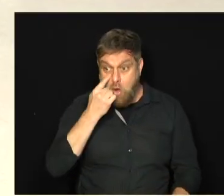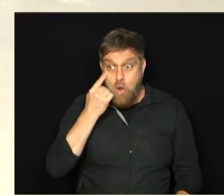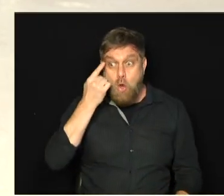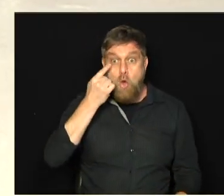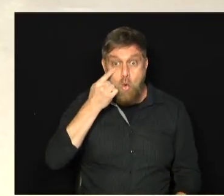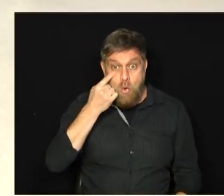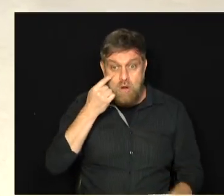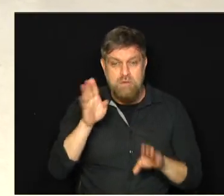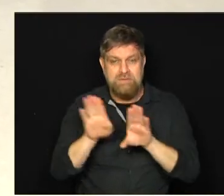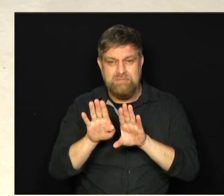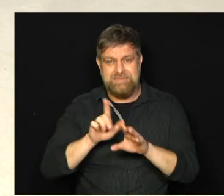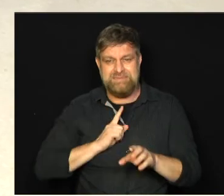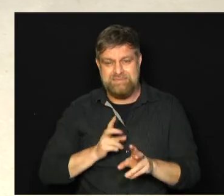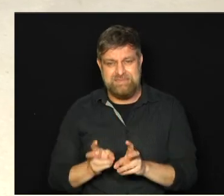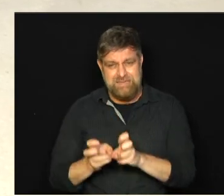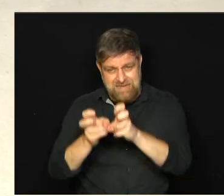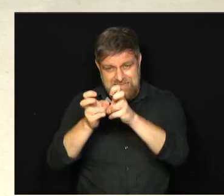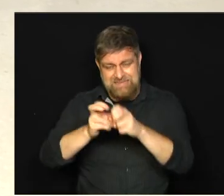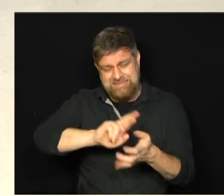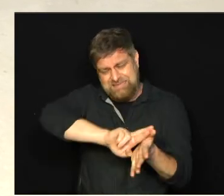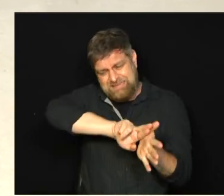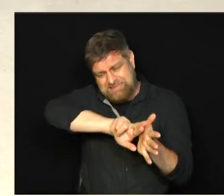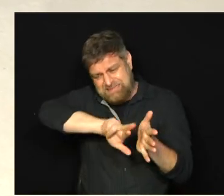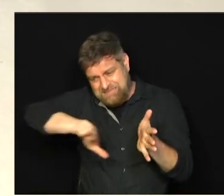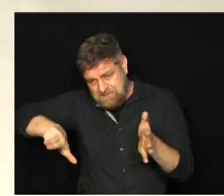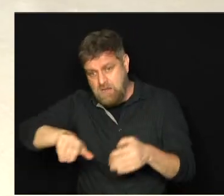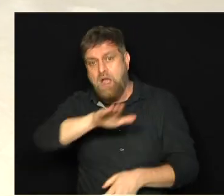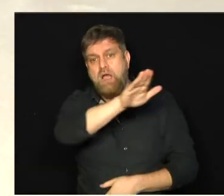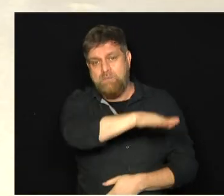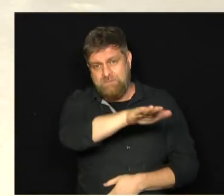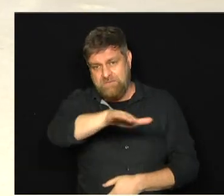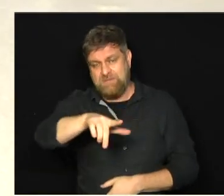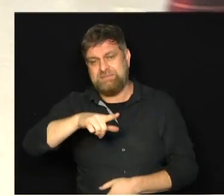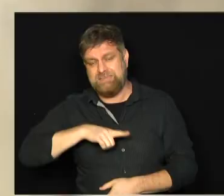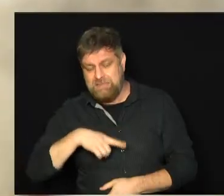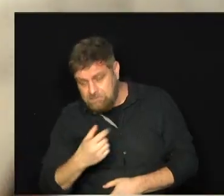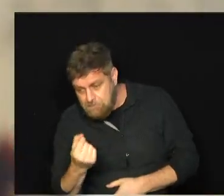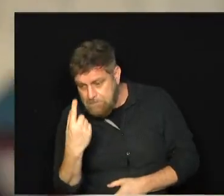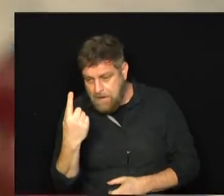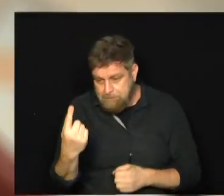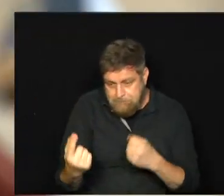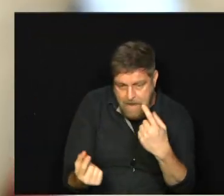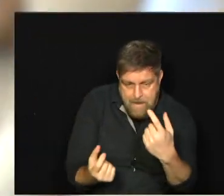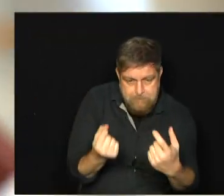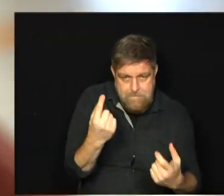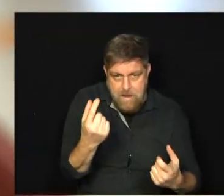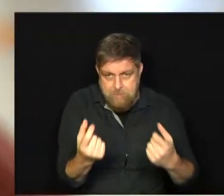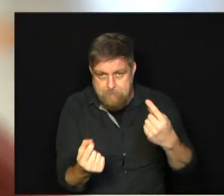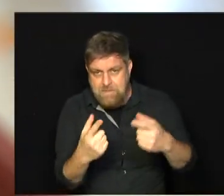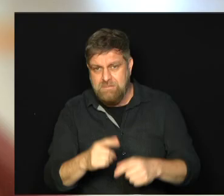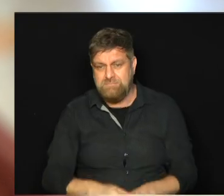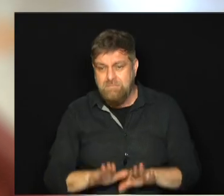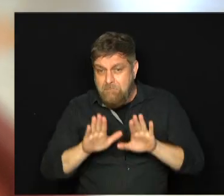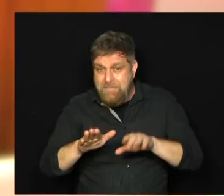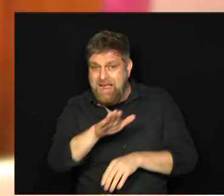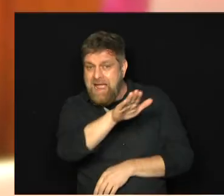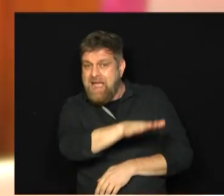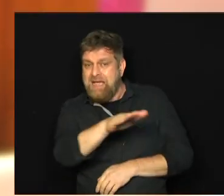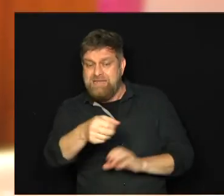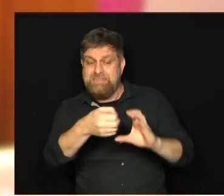olho, são cânceres, outros cânceres que aparecem em criança, numa incidência menor, mas o que criança tem